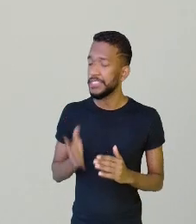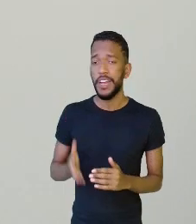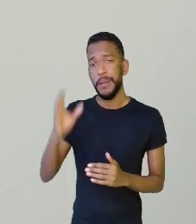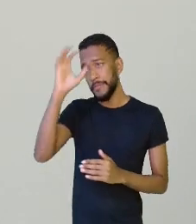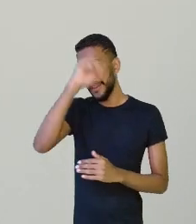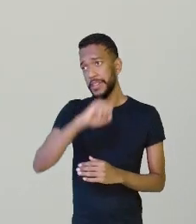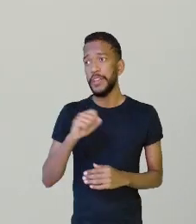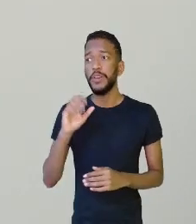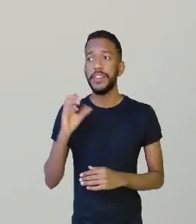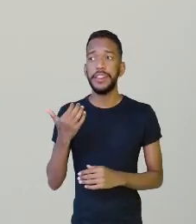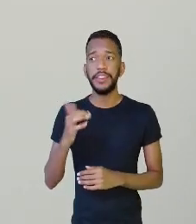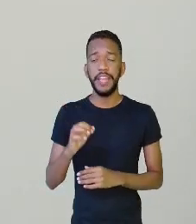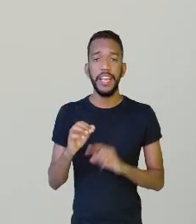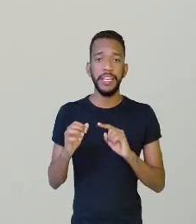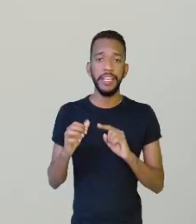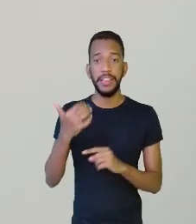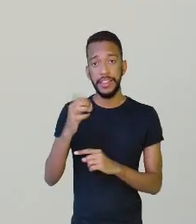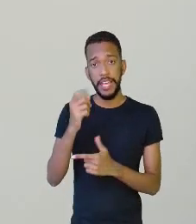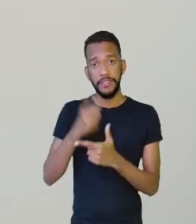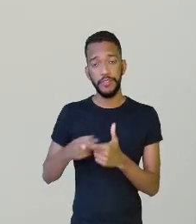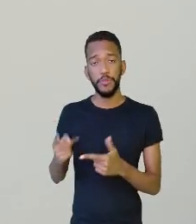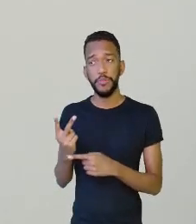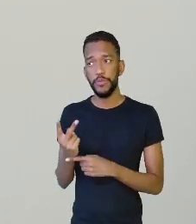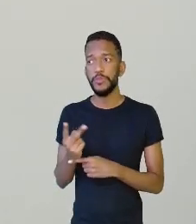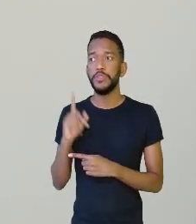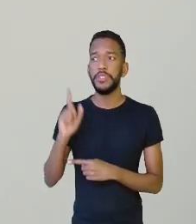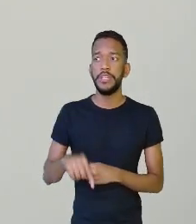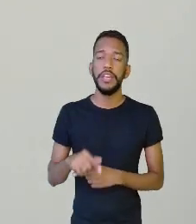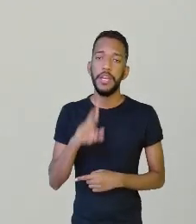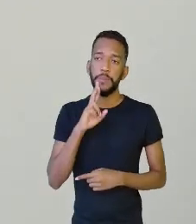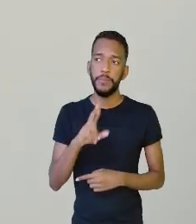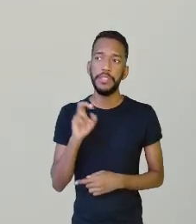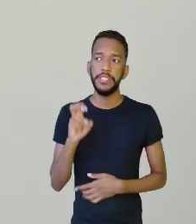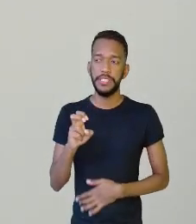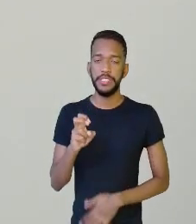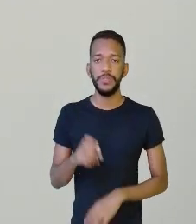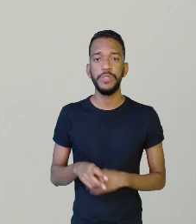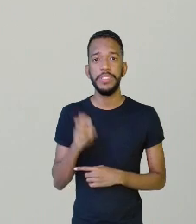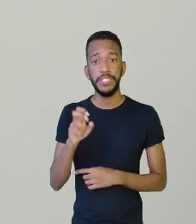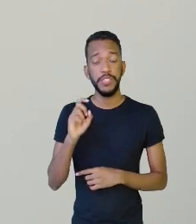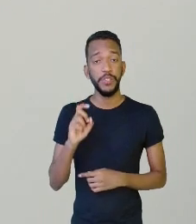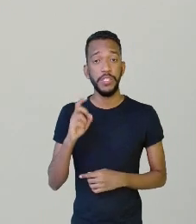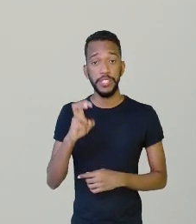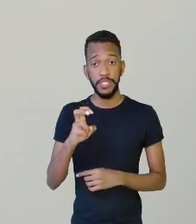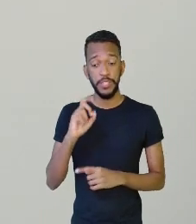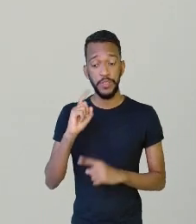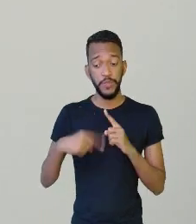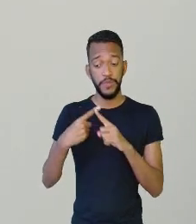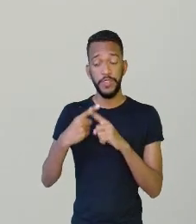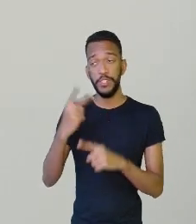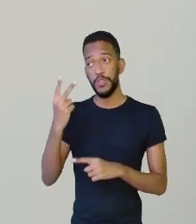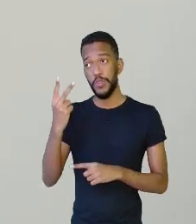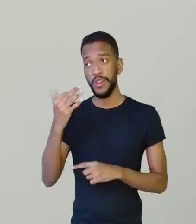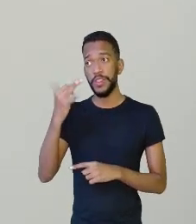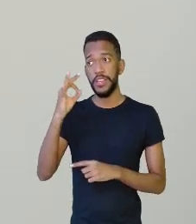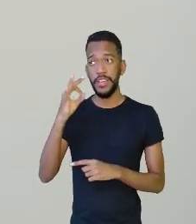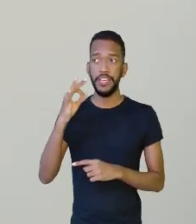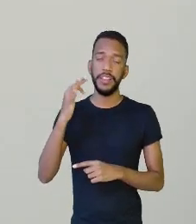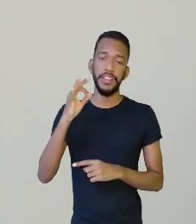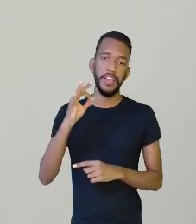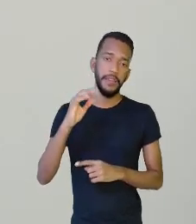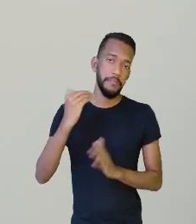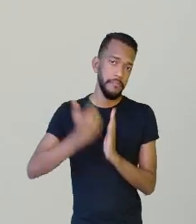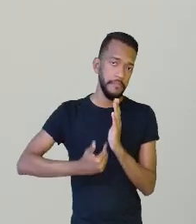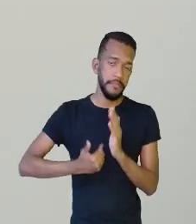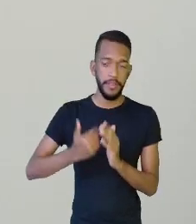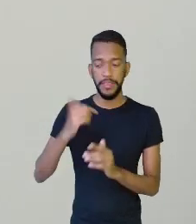10 dividido por 2 é 5. 5 vezes 2, 10. Menos 10, 0.